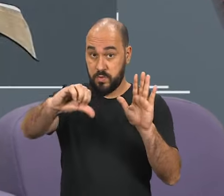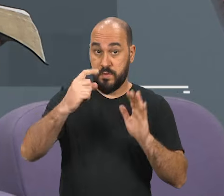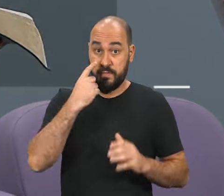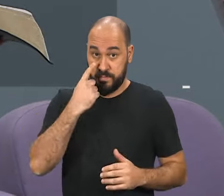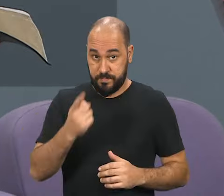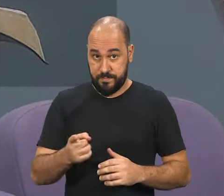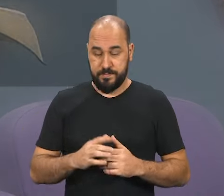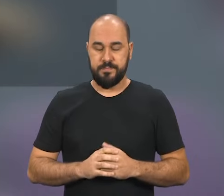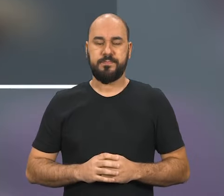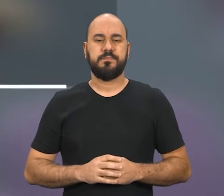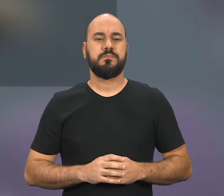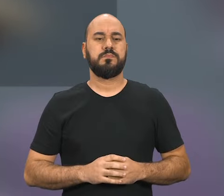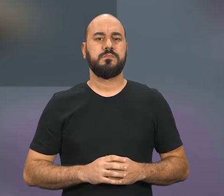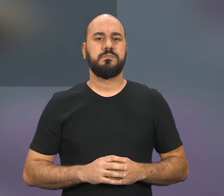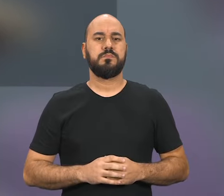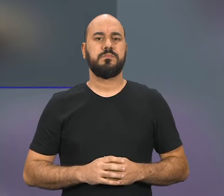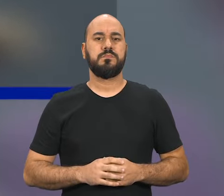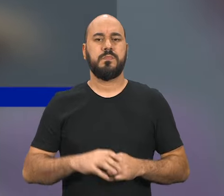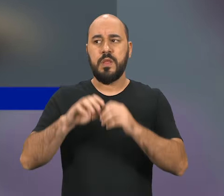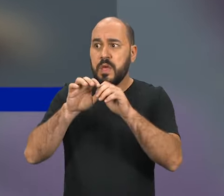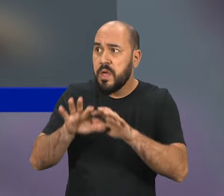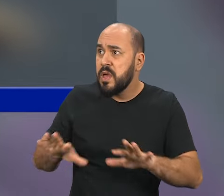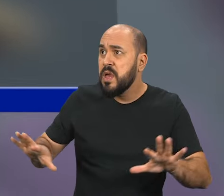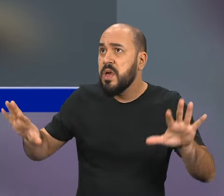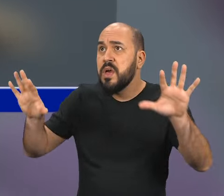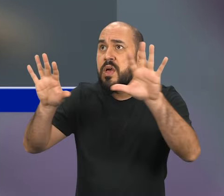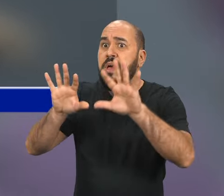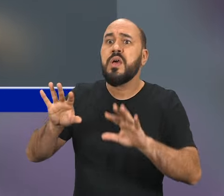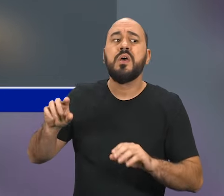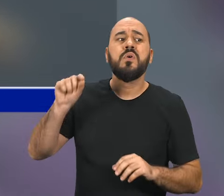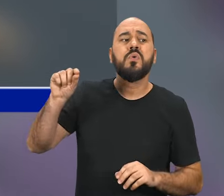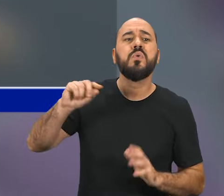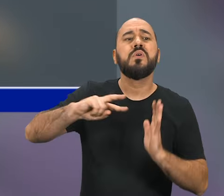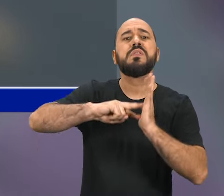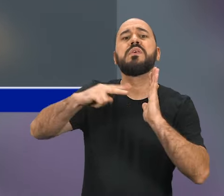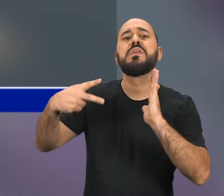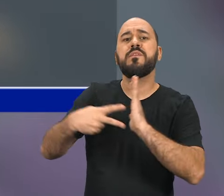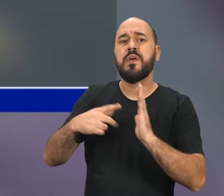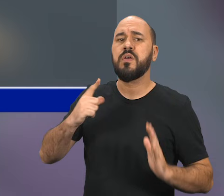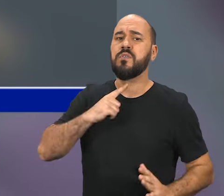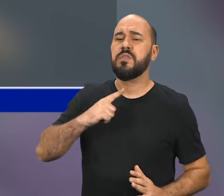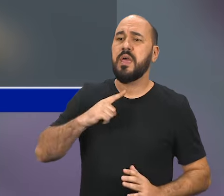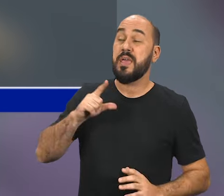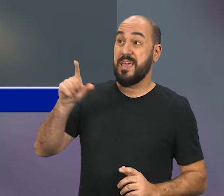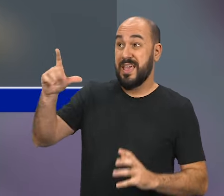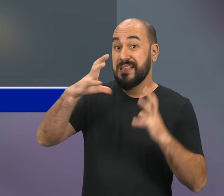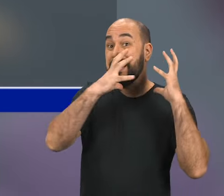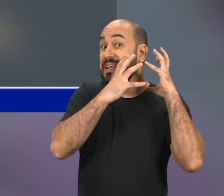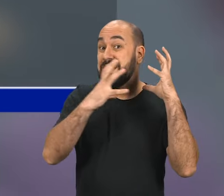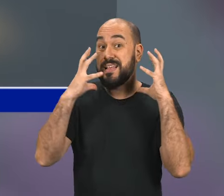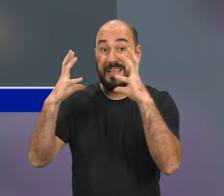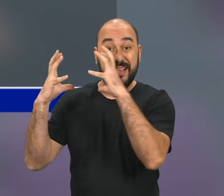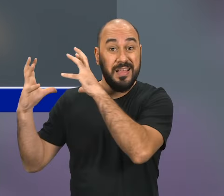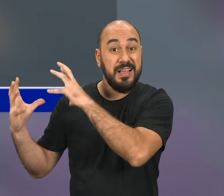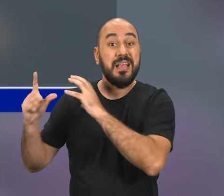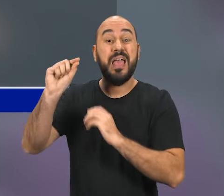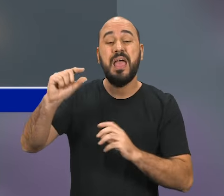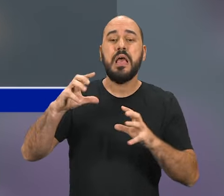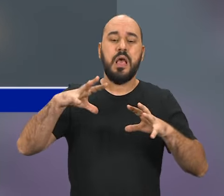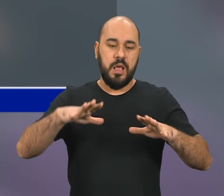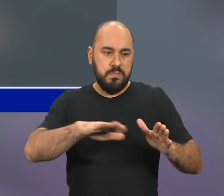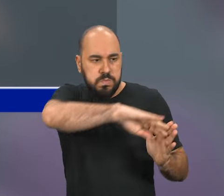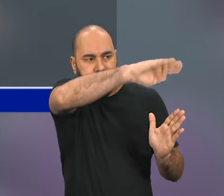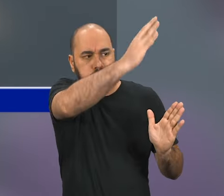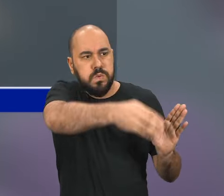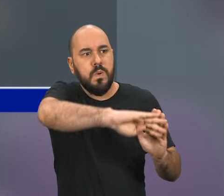Está escrito assim, aqui está o sentido, que tem sabedoria. As 7 cabeças são 7 montes,